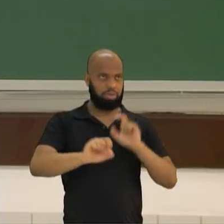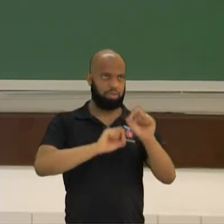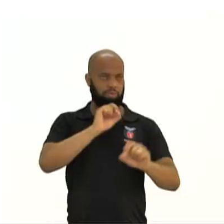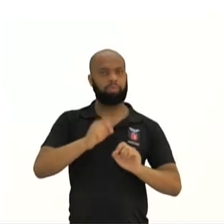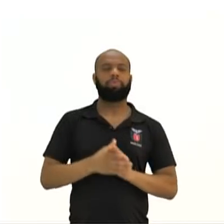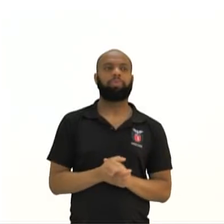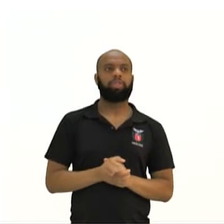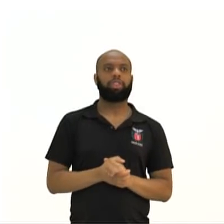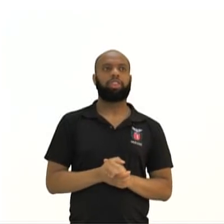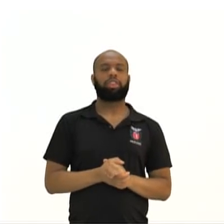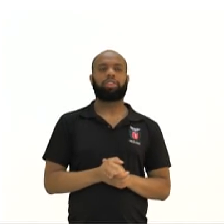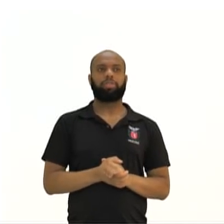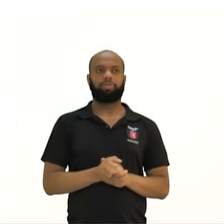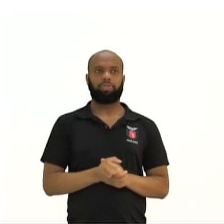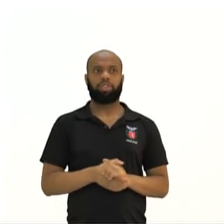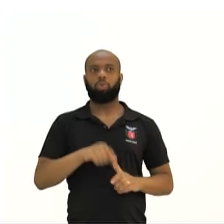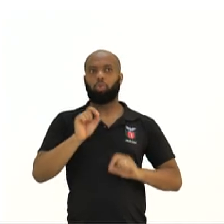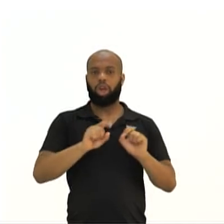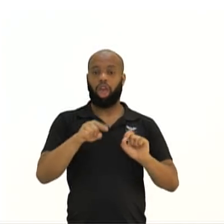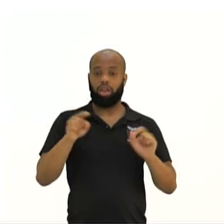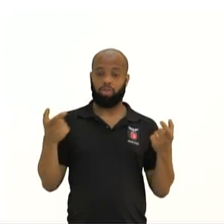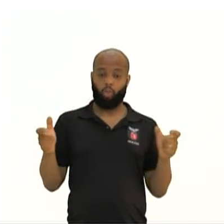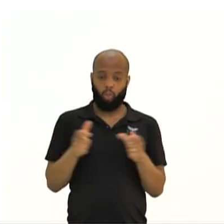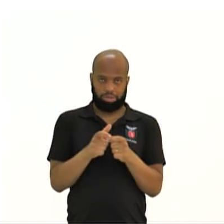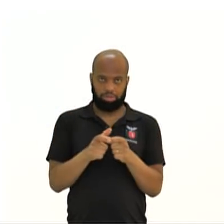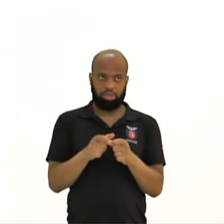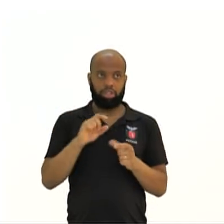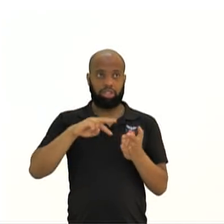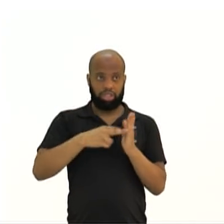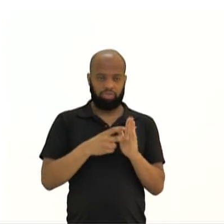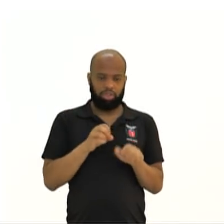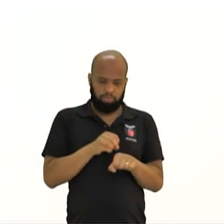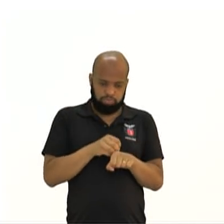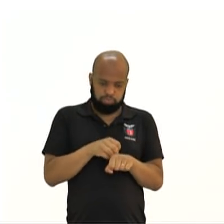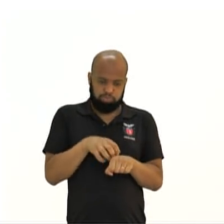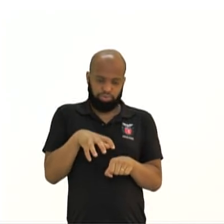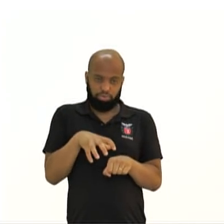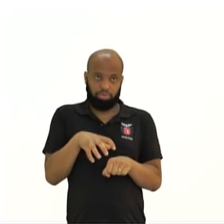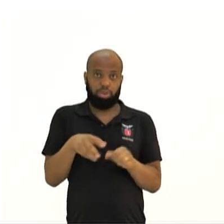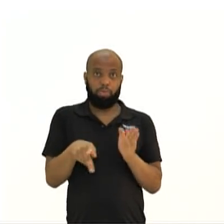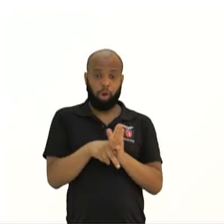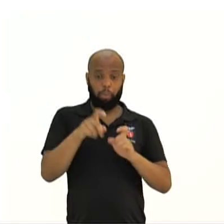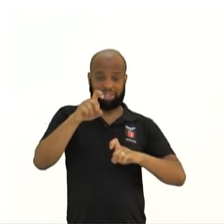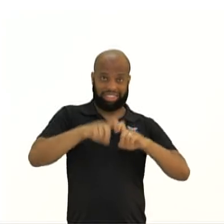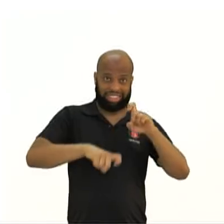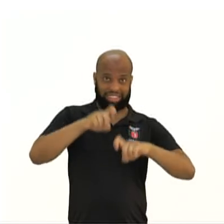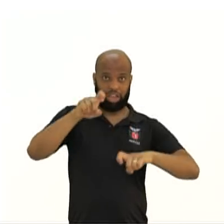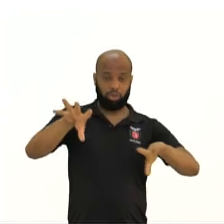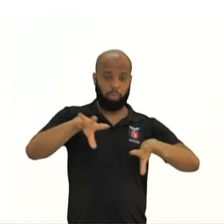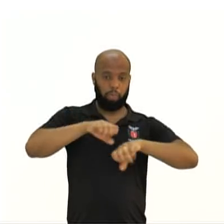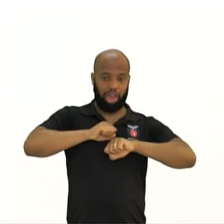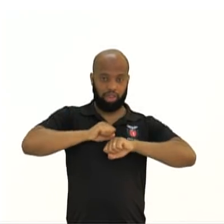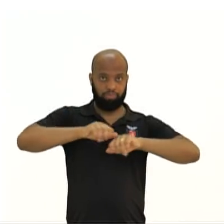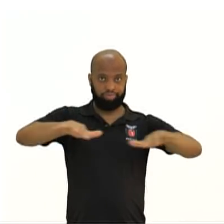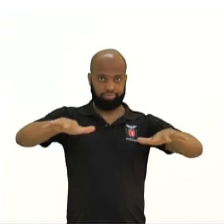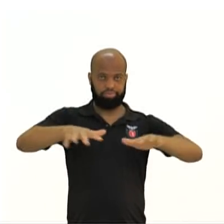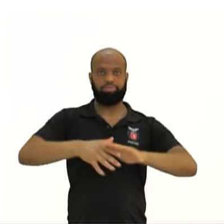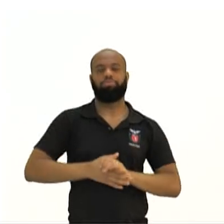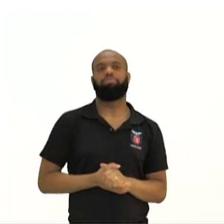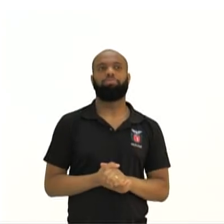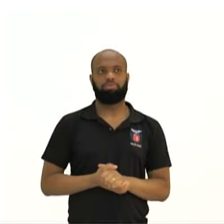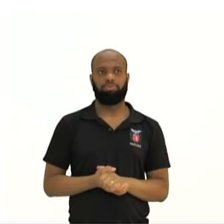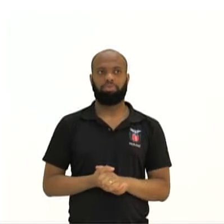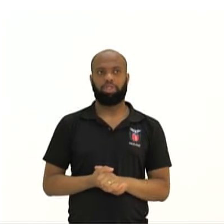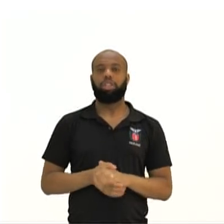Então essa sigla, né, é uma abreviação para infecções sexualmente transmissíveis.